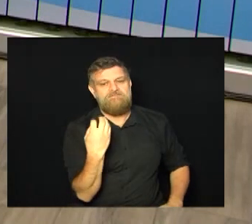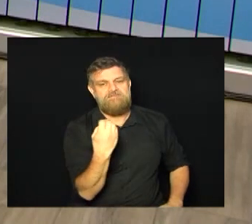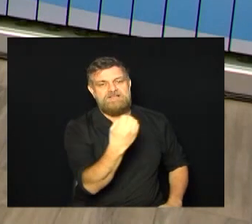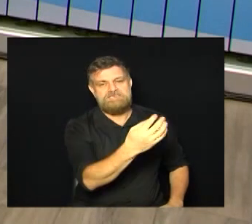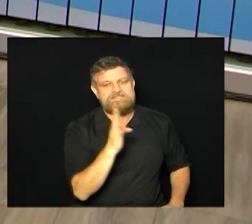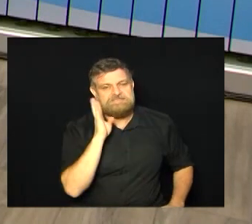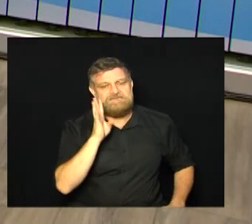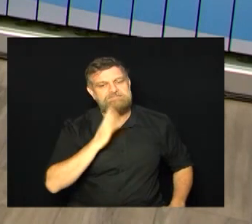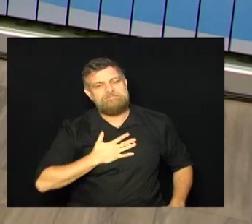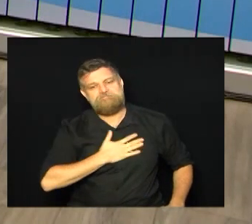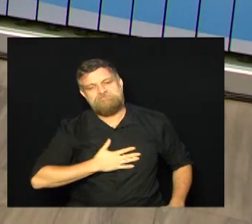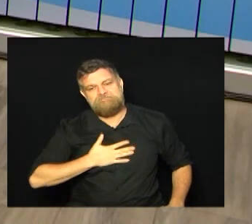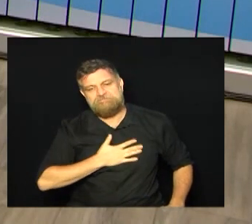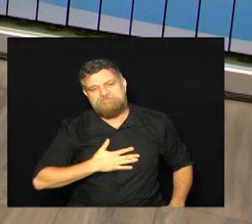e...